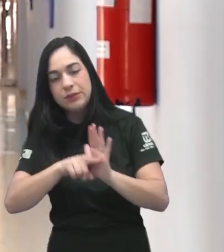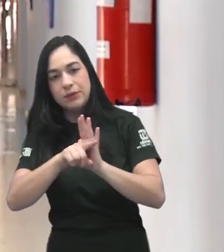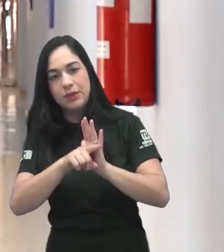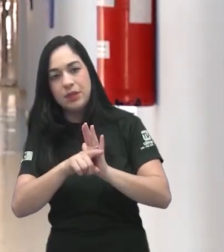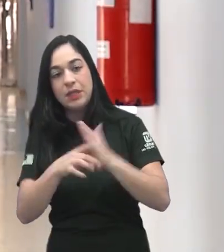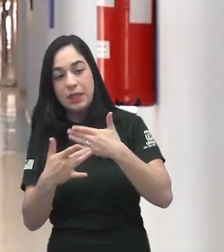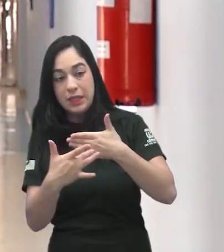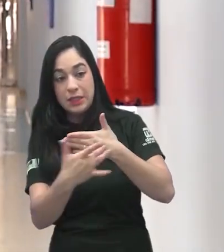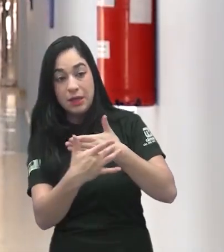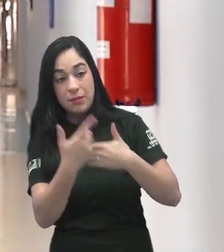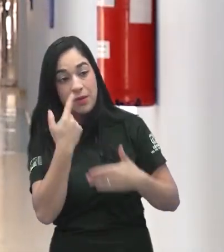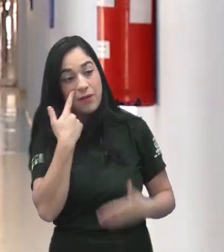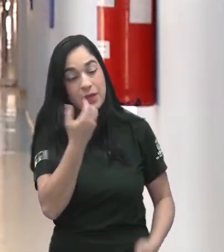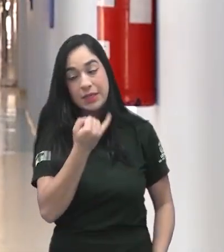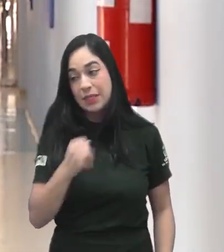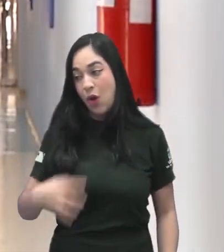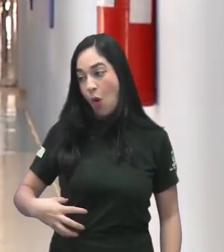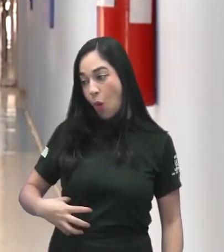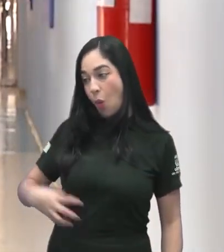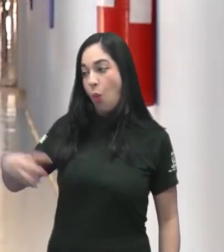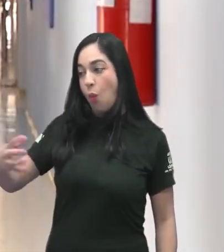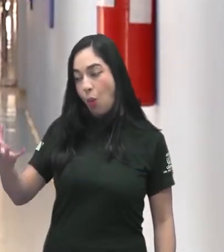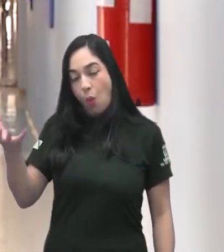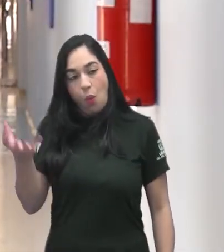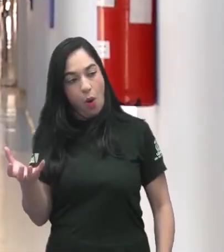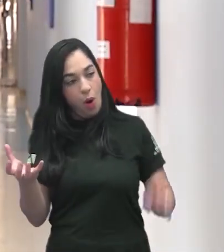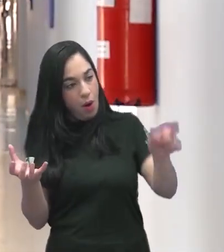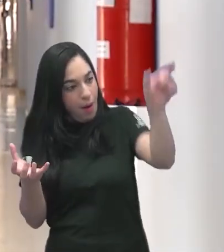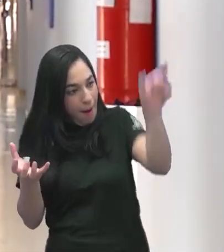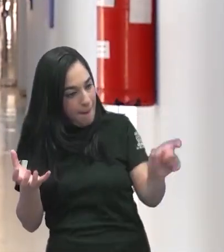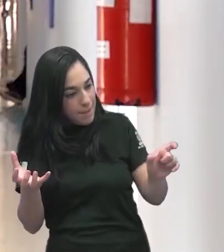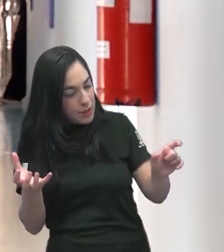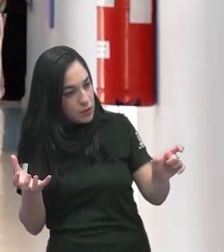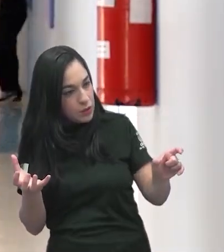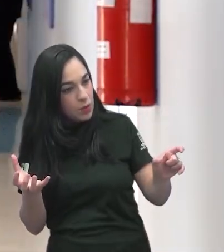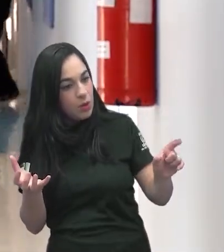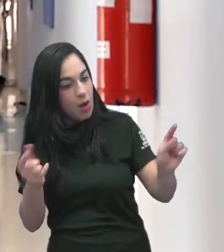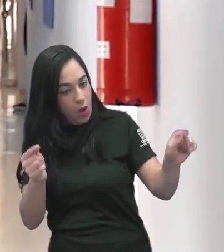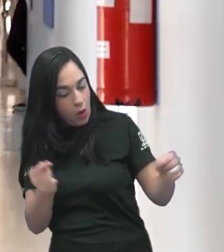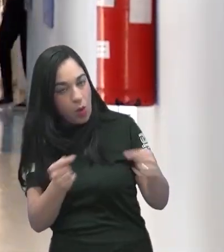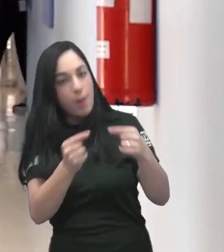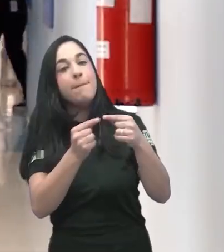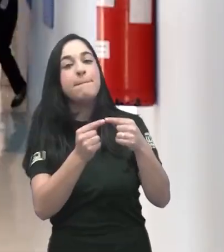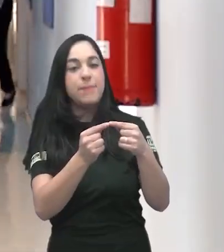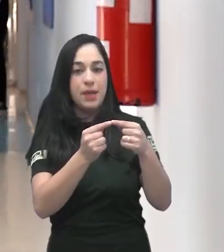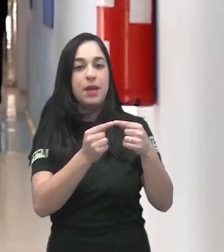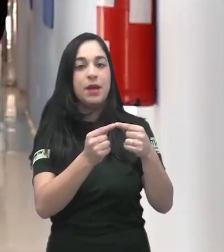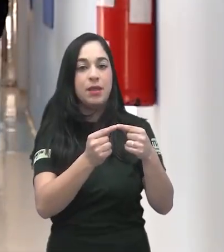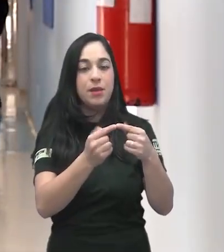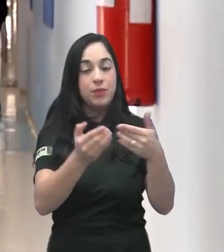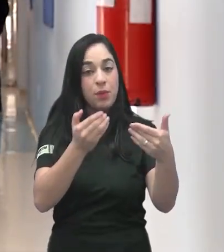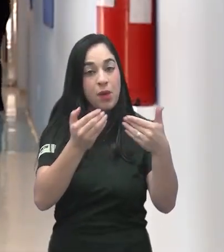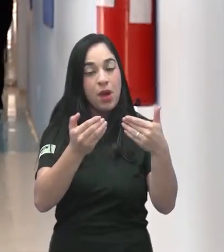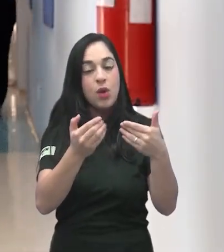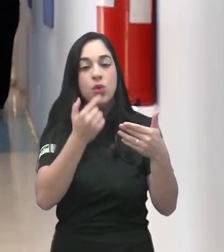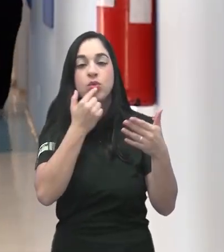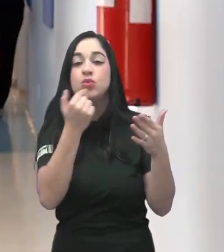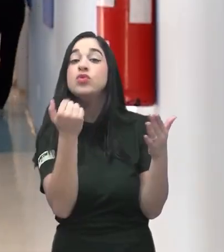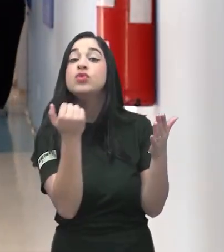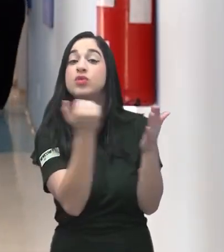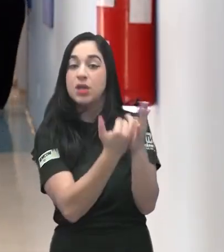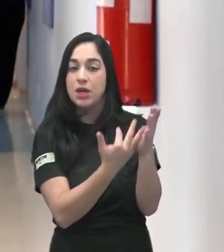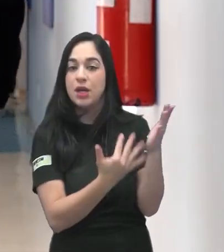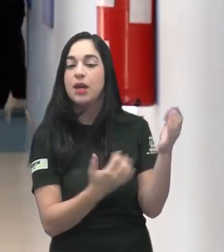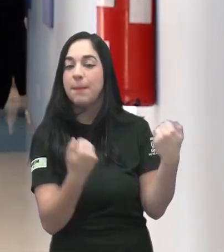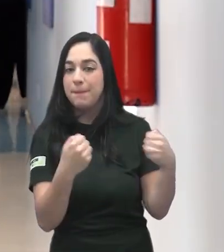a estrutura física do paciente que está doando o órgão ser compatível com os receptores,